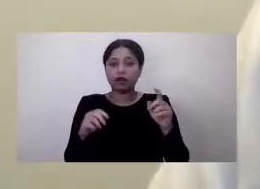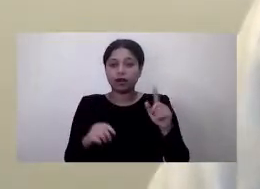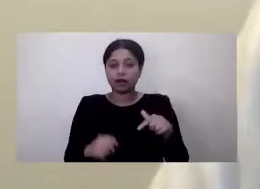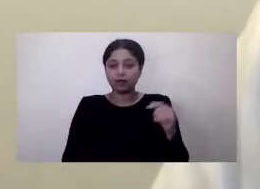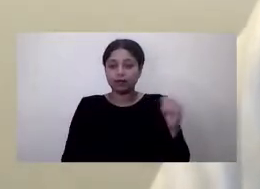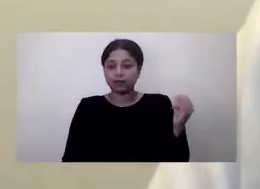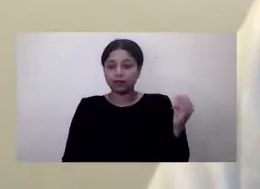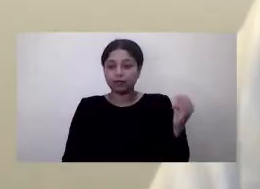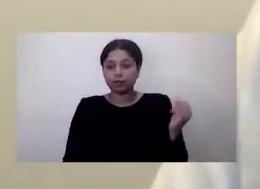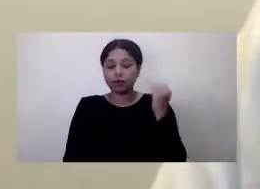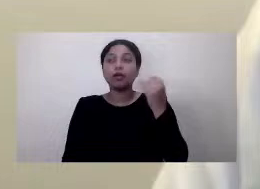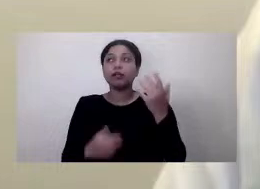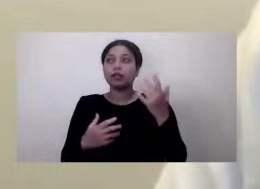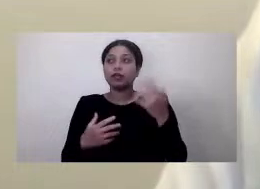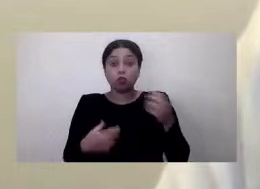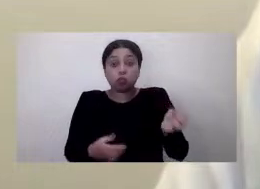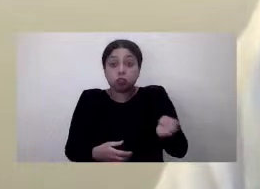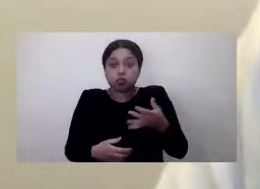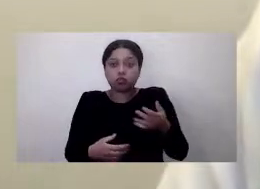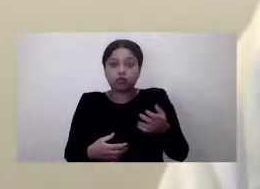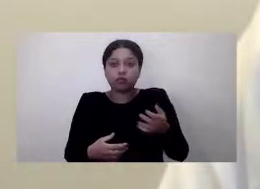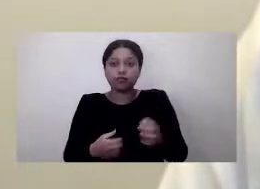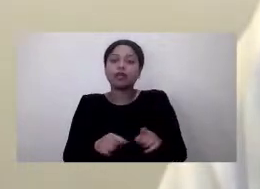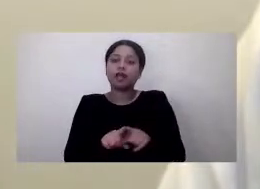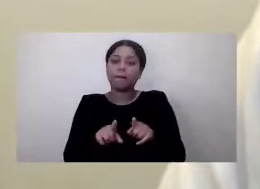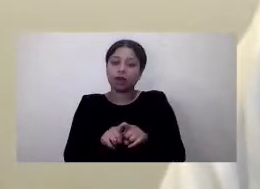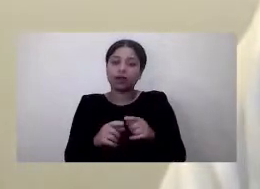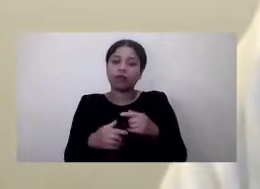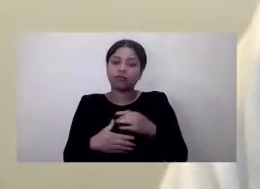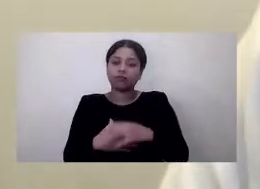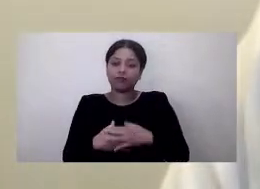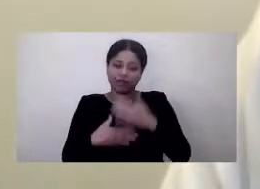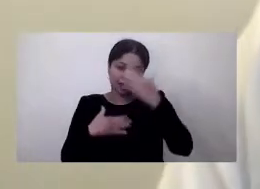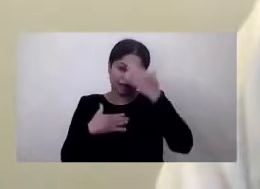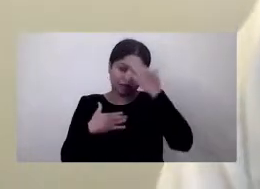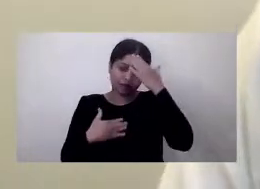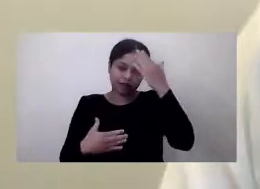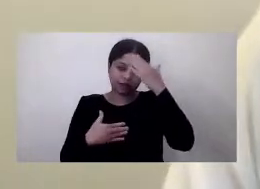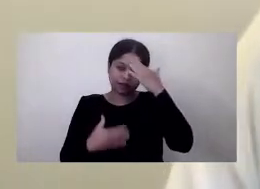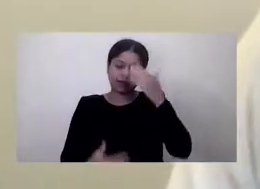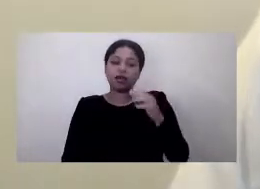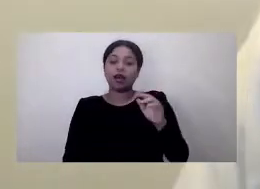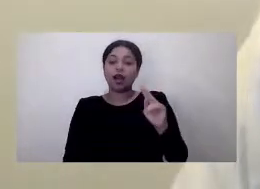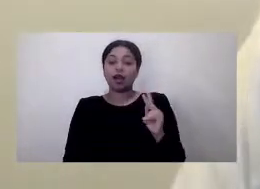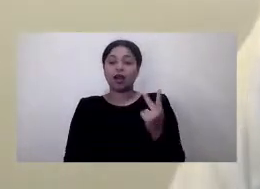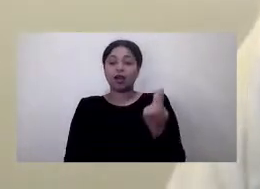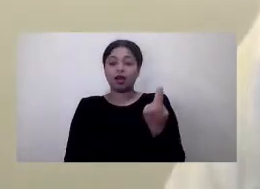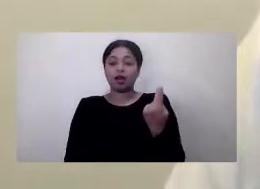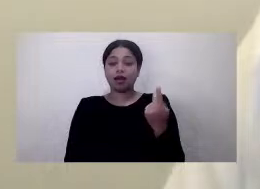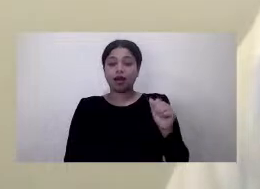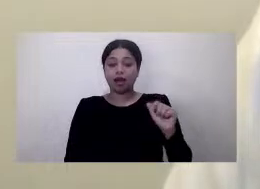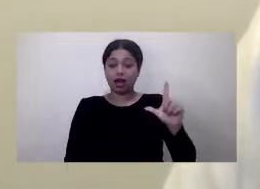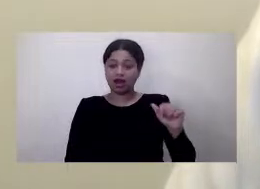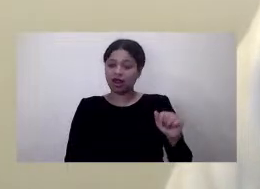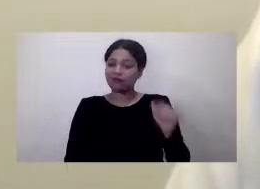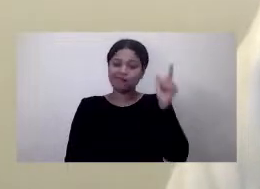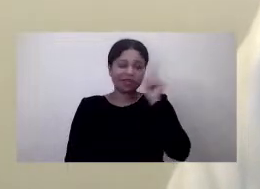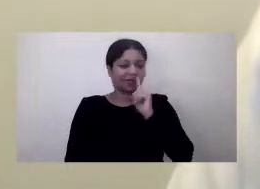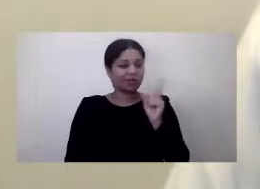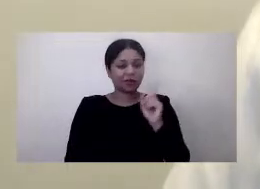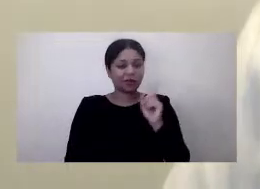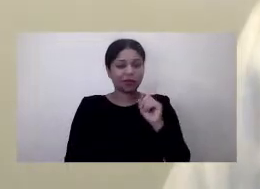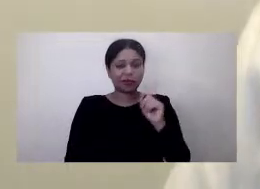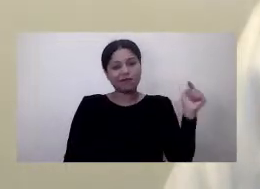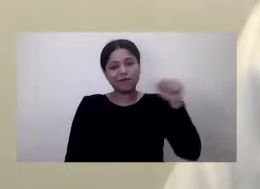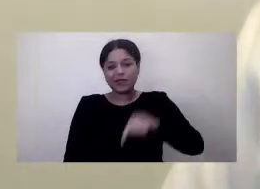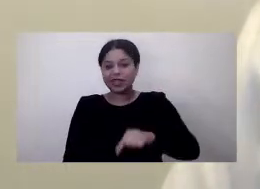tão atual. Eu vou deixar também registrado nosso muito obrigada para a Hala, mas ela não pôde estar conosco para responder as perguntas pela